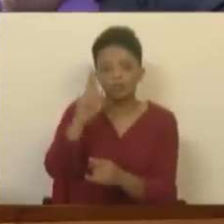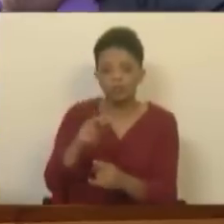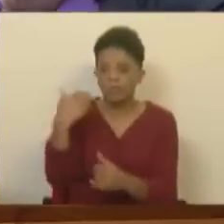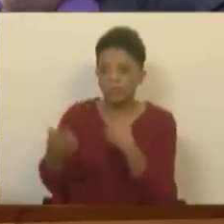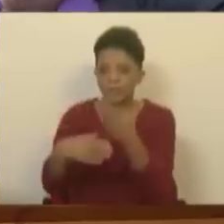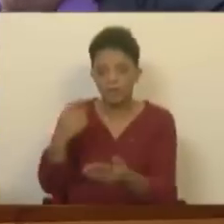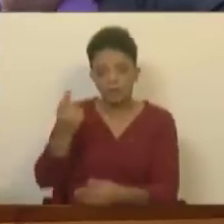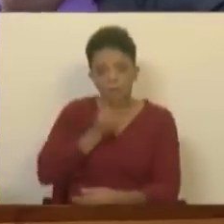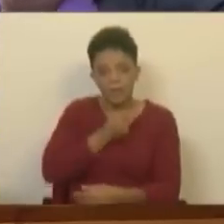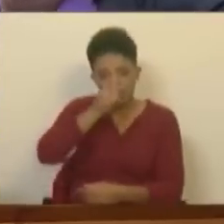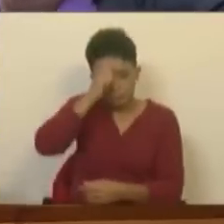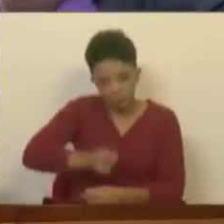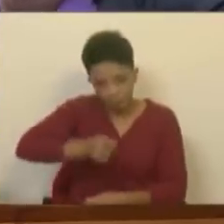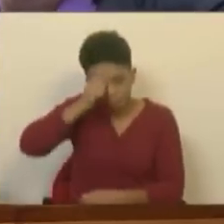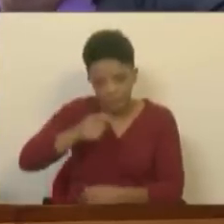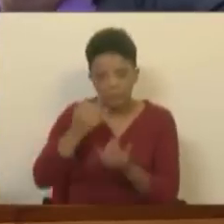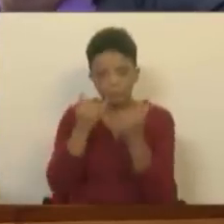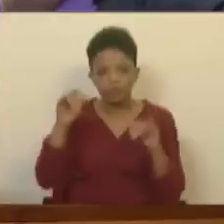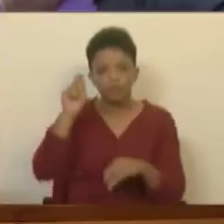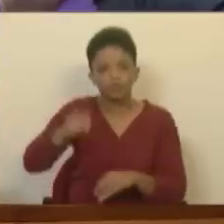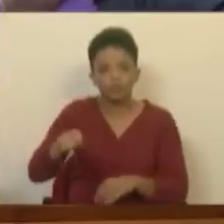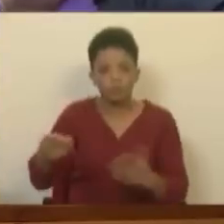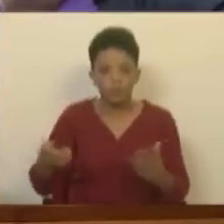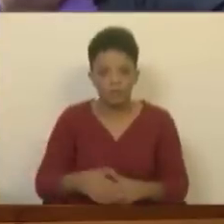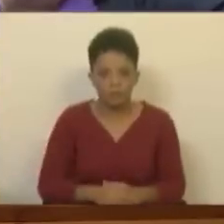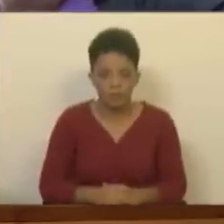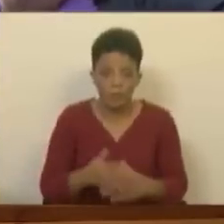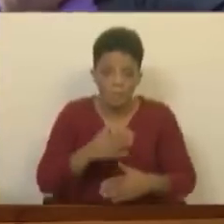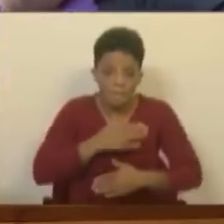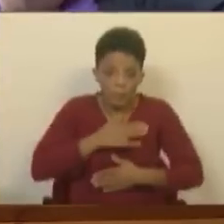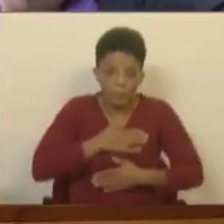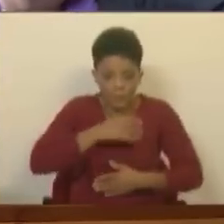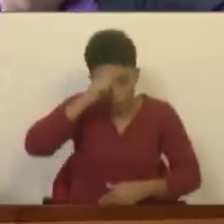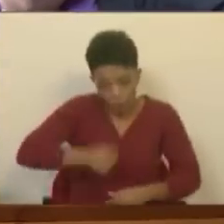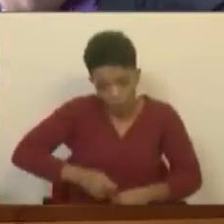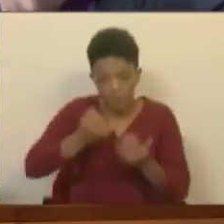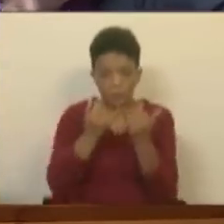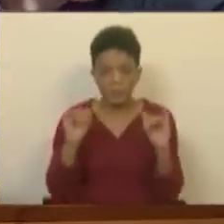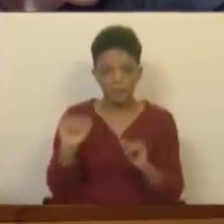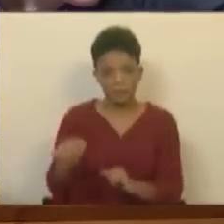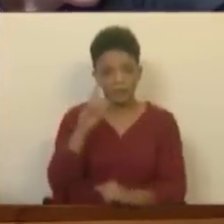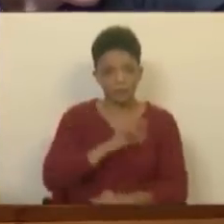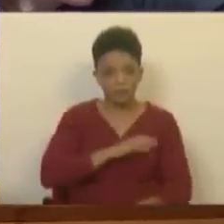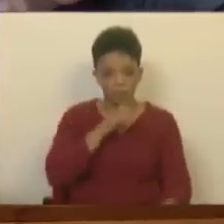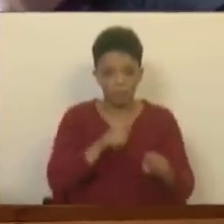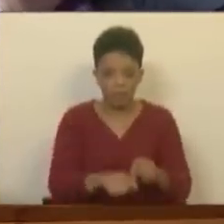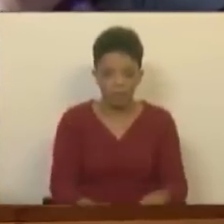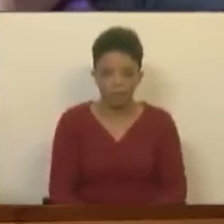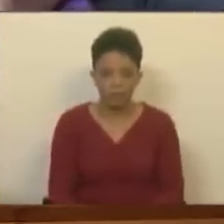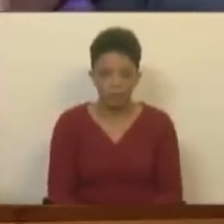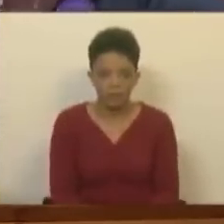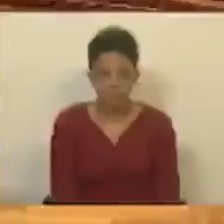e temos que respeitar essa independência do Júri eu por mim respeito Essa Independência